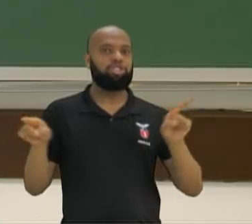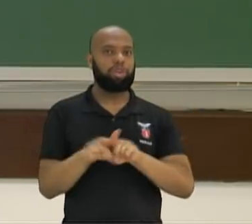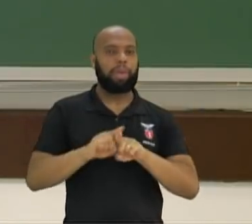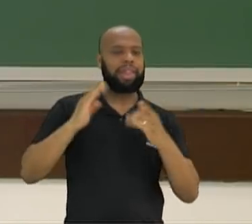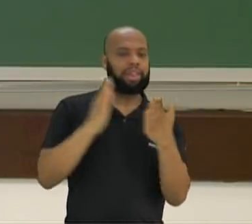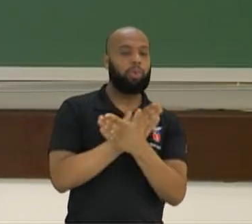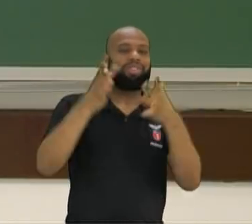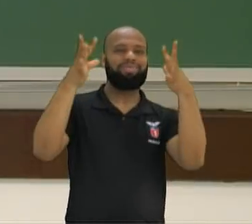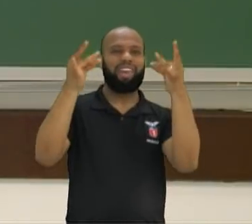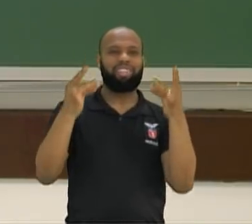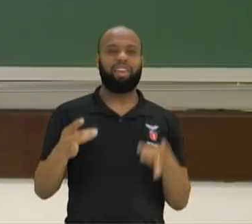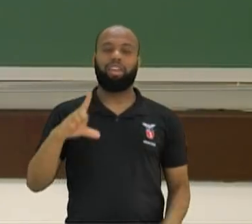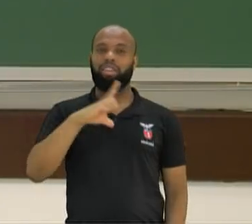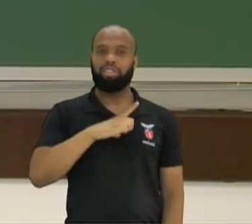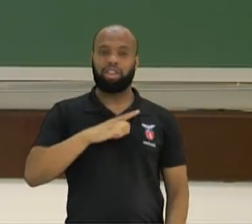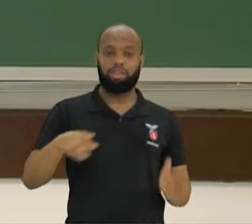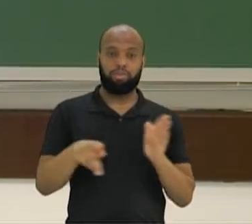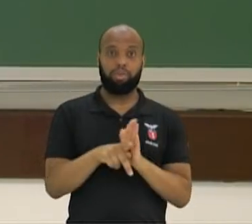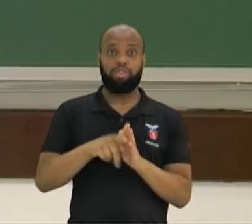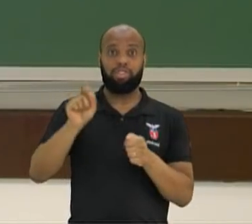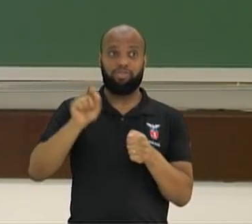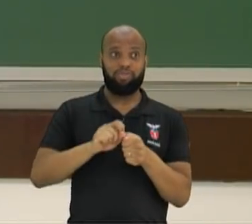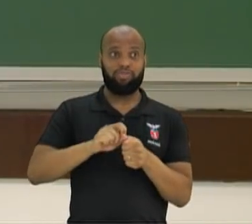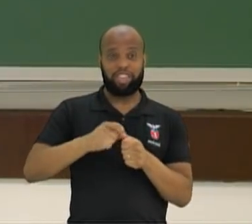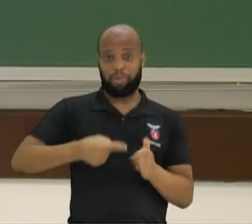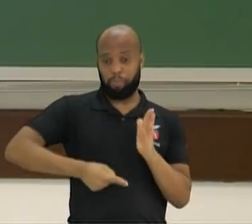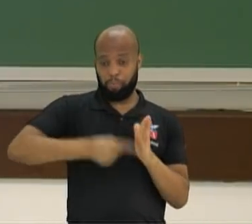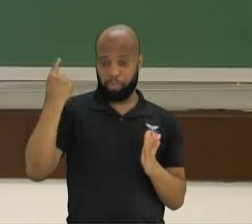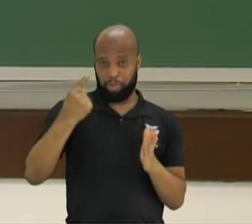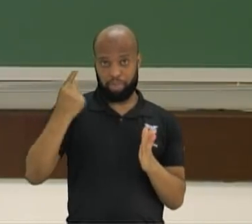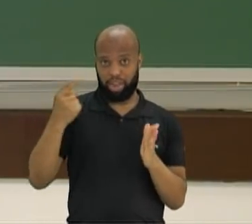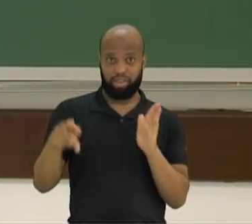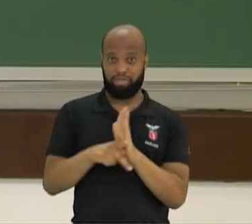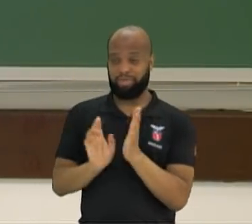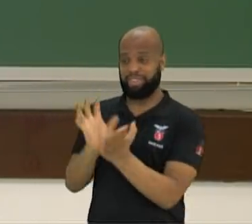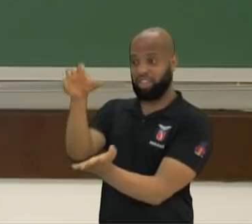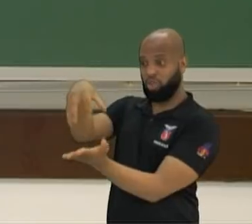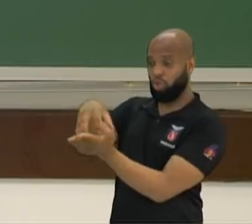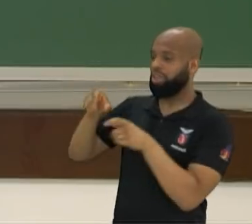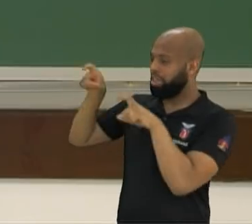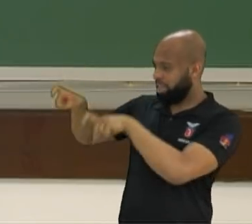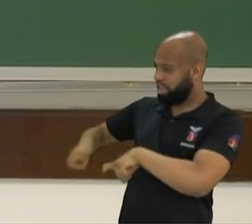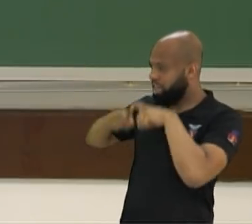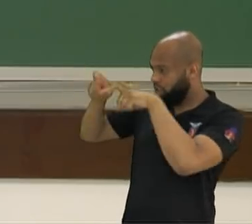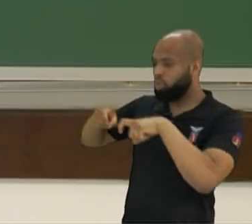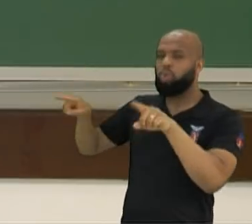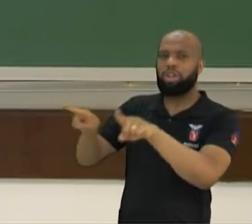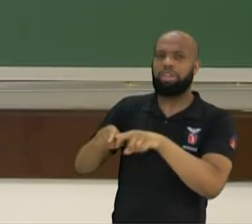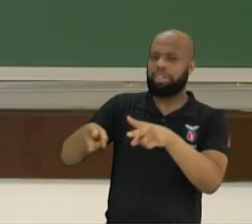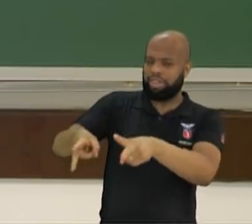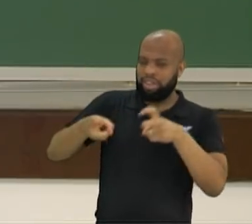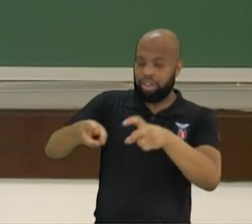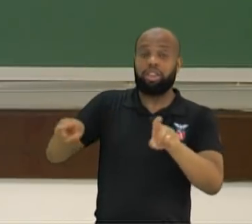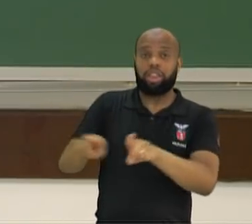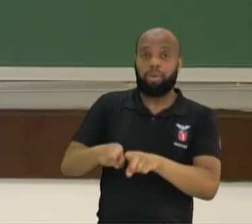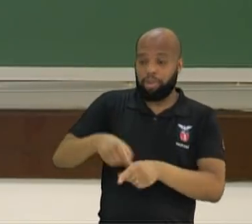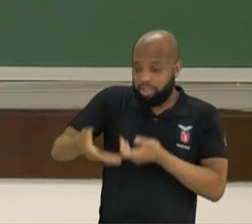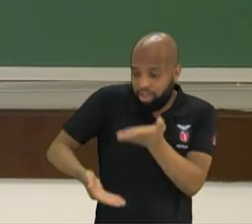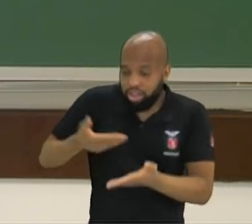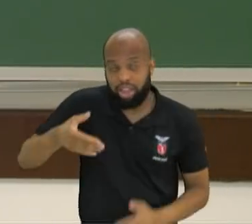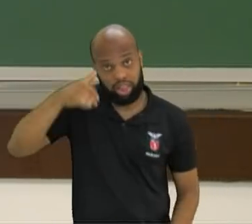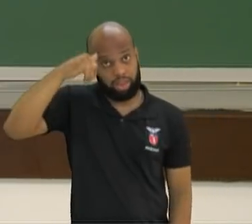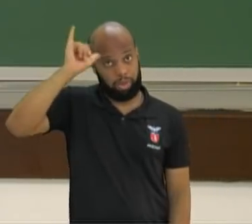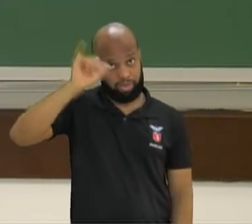alguns detalhes dessa produção do primeiro setor, da agricultura, do extrativismo e da